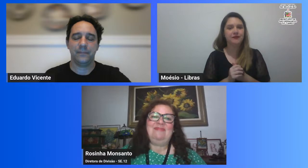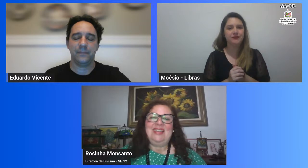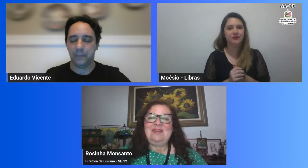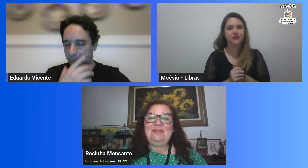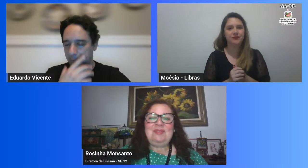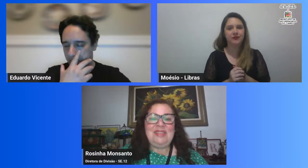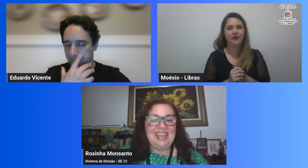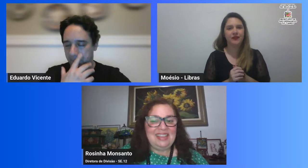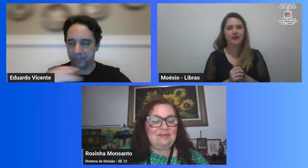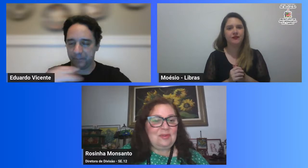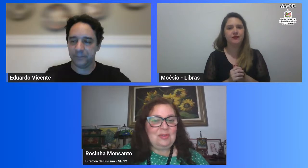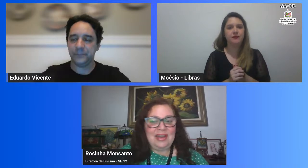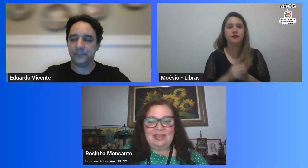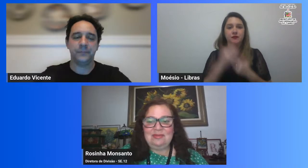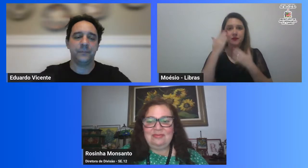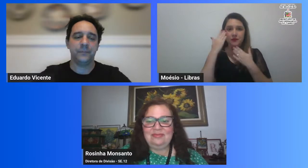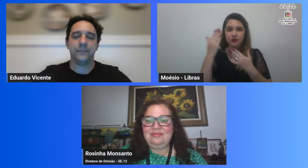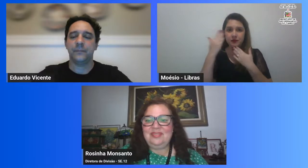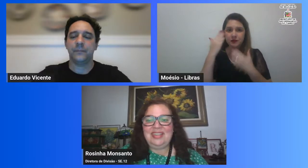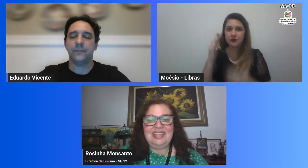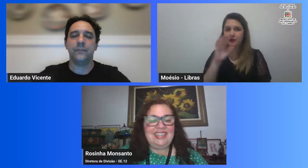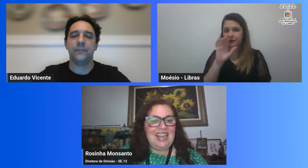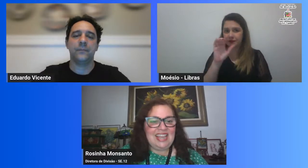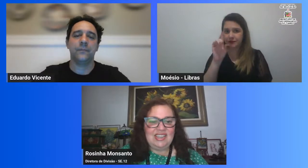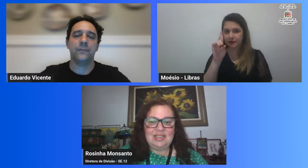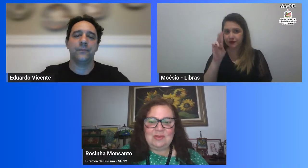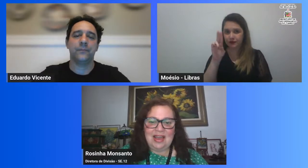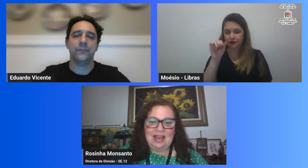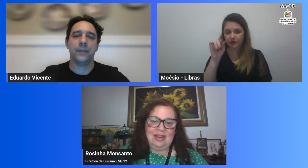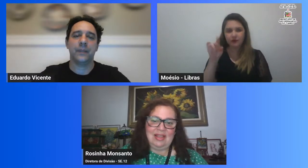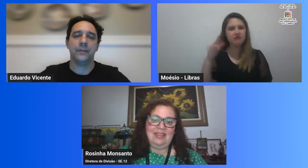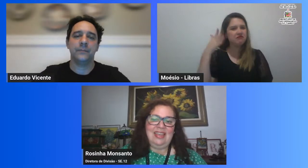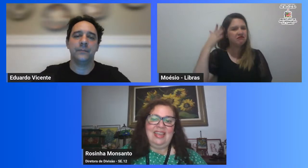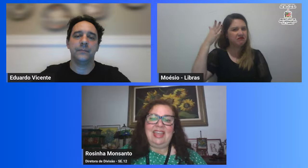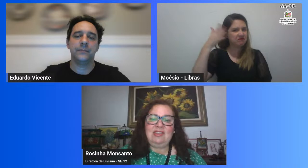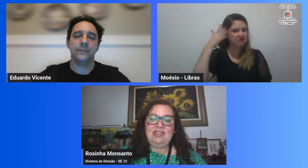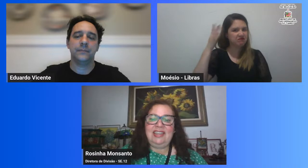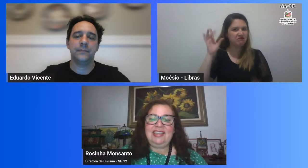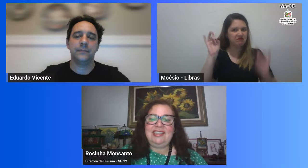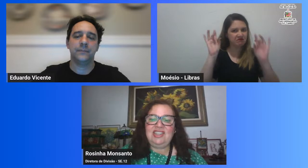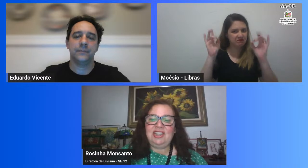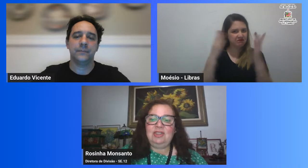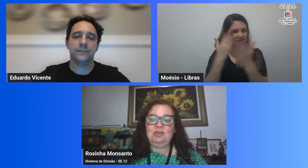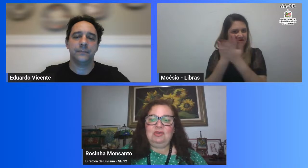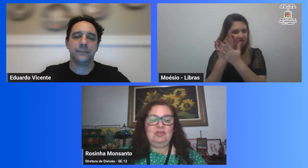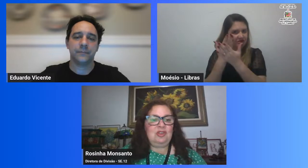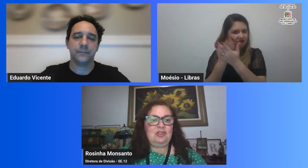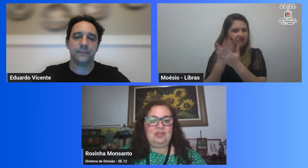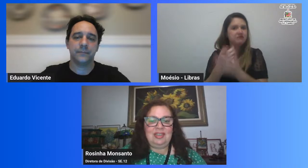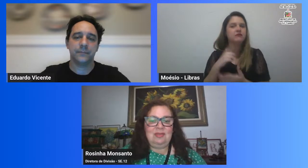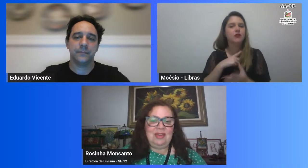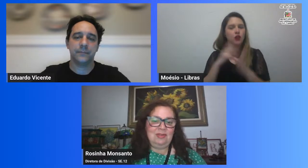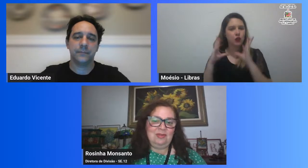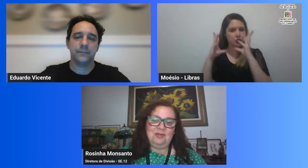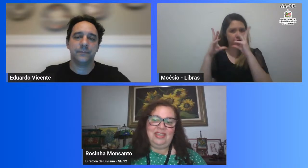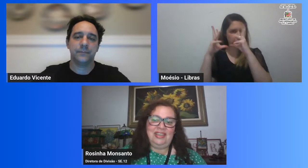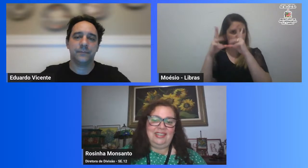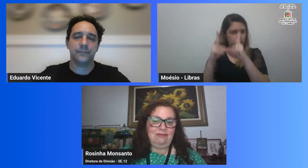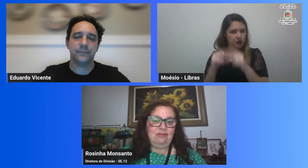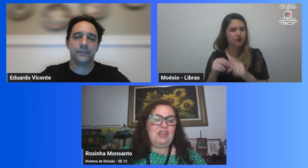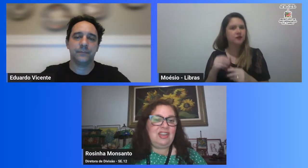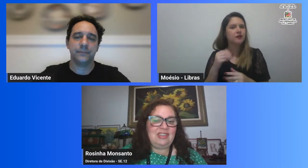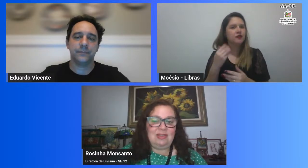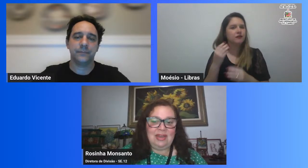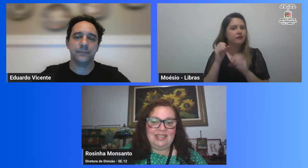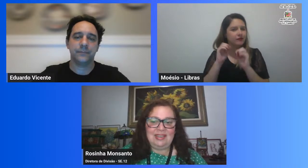Vamos lá. Muito obrigada, viu, Eduardo? Excelente a sua aula. Tenho certeza de que todos os nossos educadores